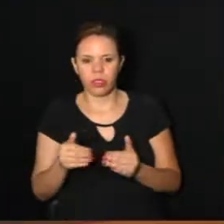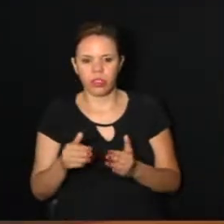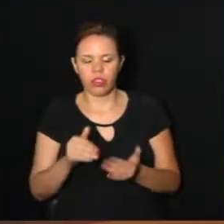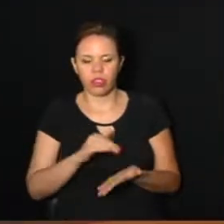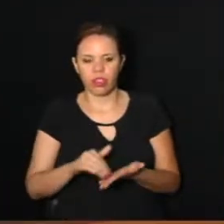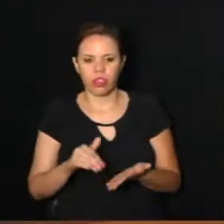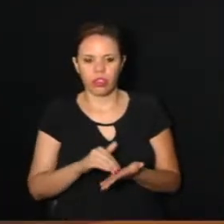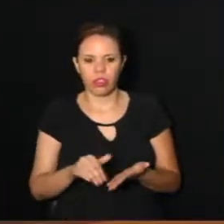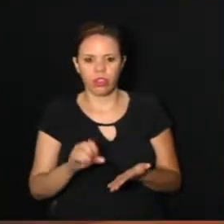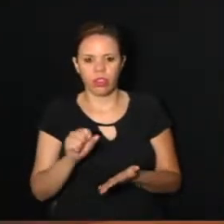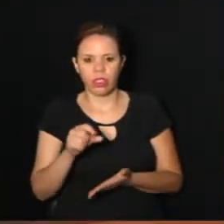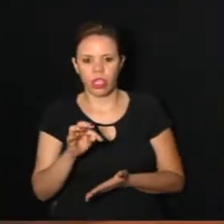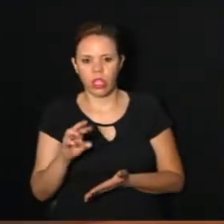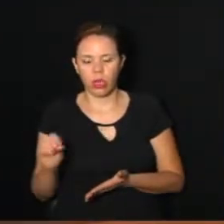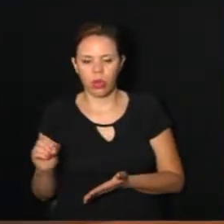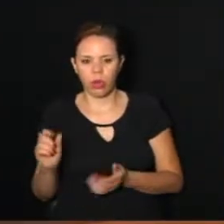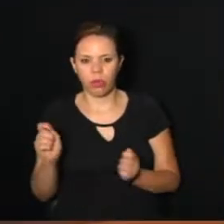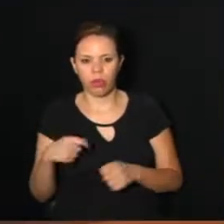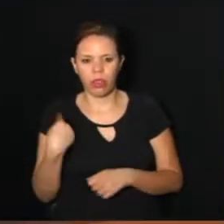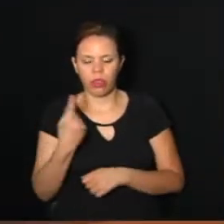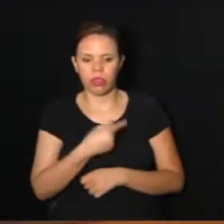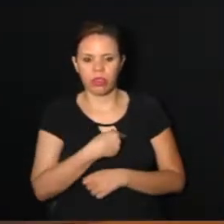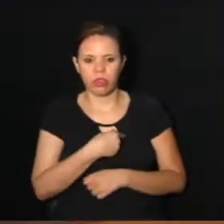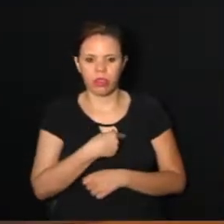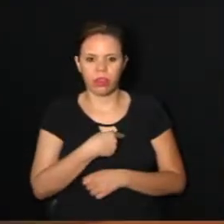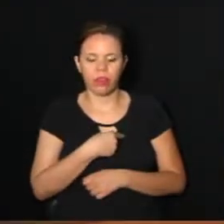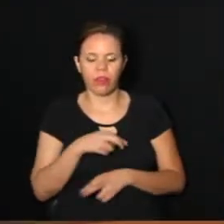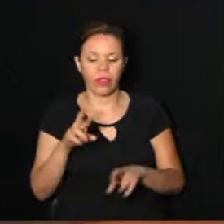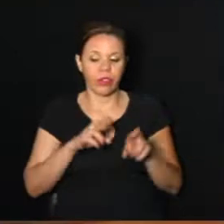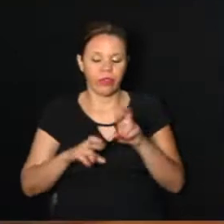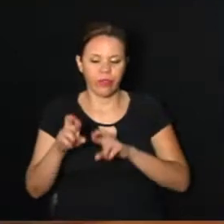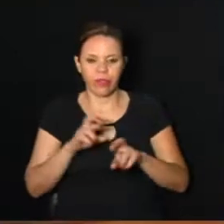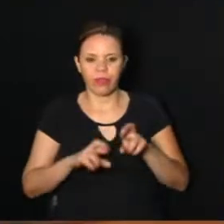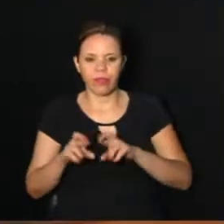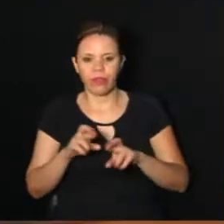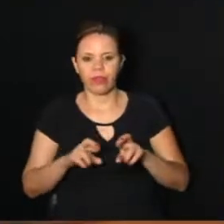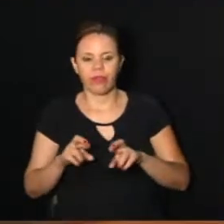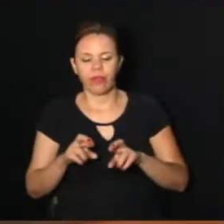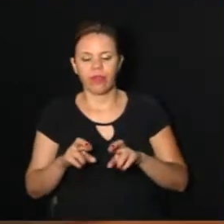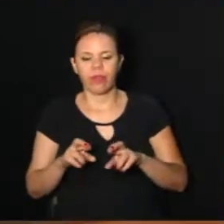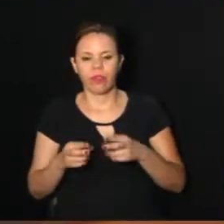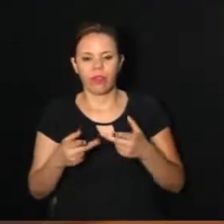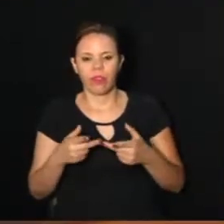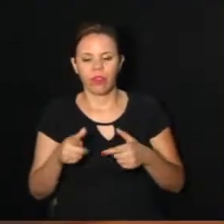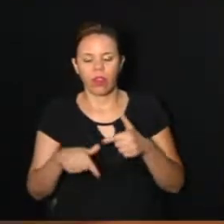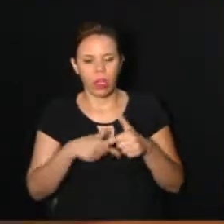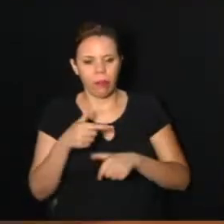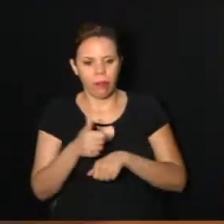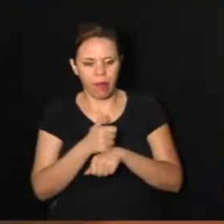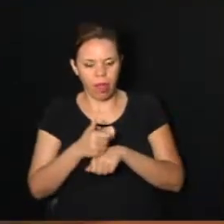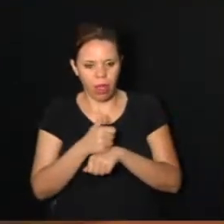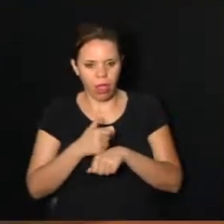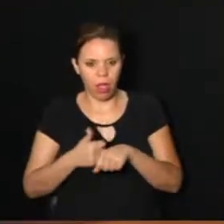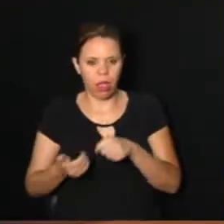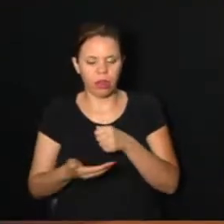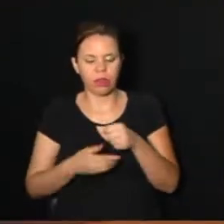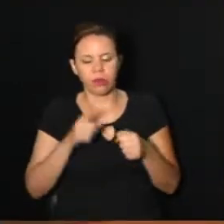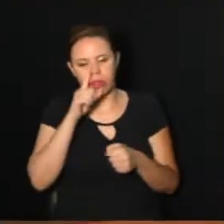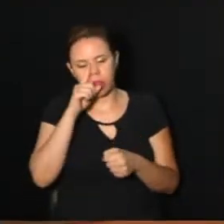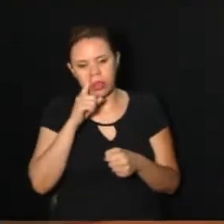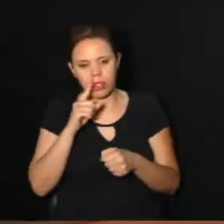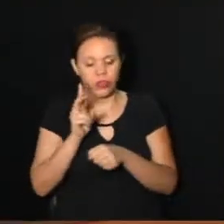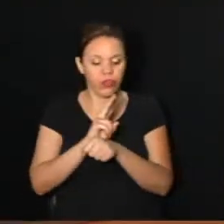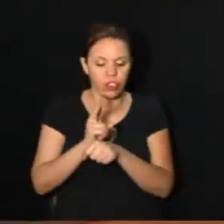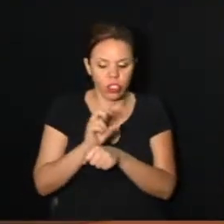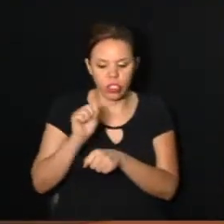secretário Santoro para que a gente pudesse dar uma verificada na questão de baixo risco da vigilância sanitária. Quanto à questão do